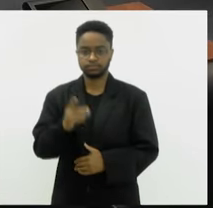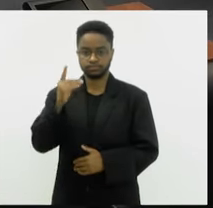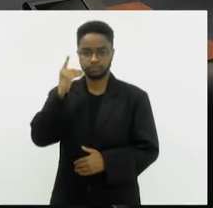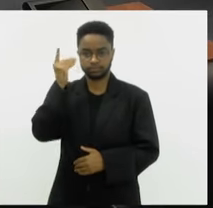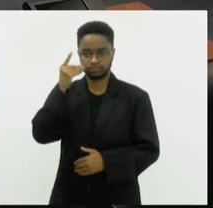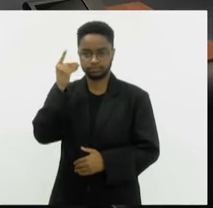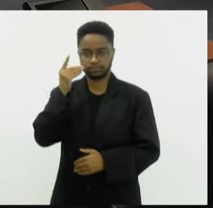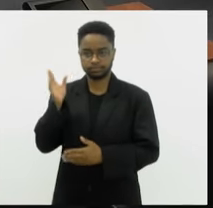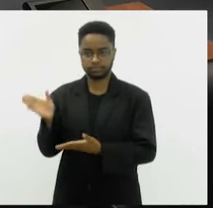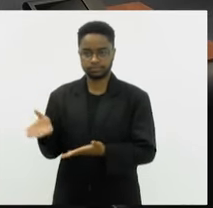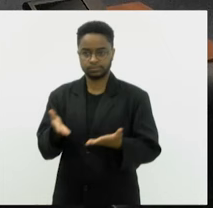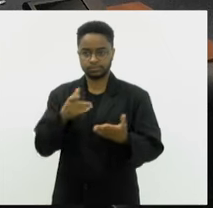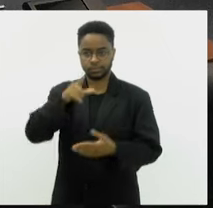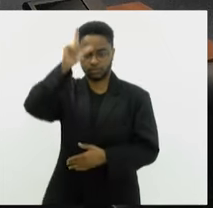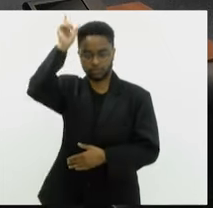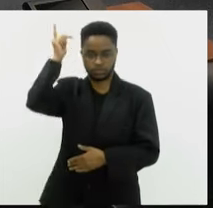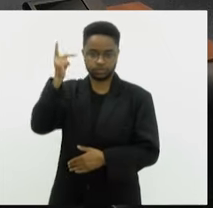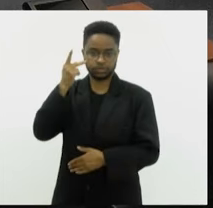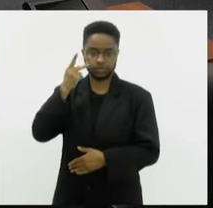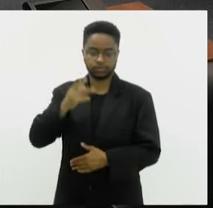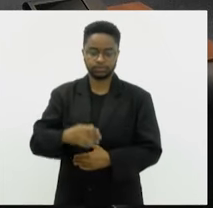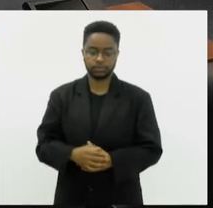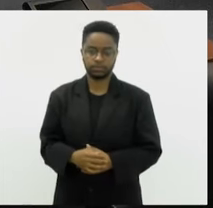Deputado Luiz Paulo, por favor.